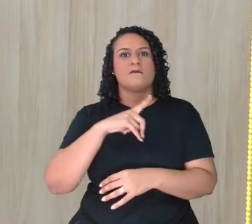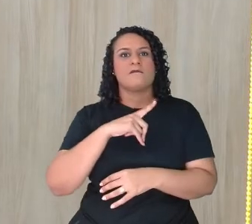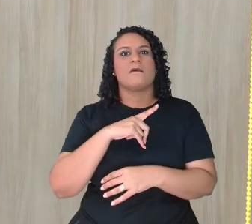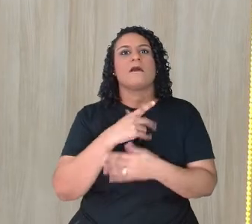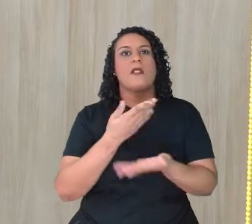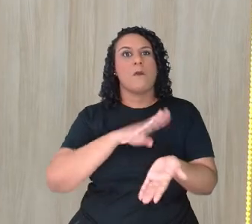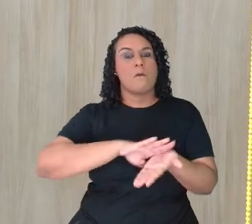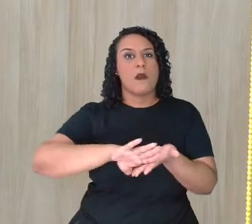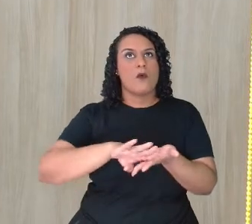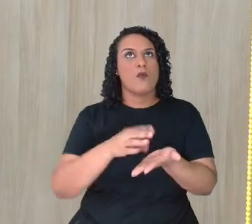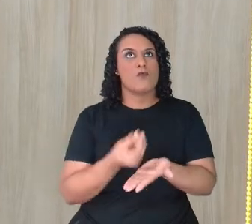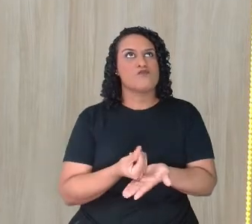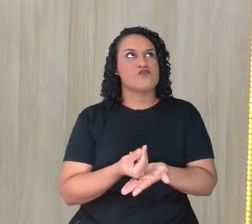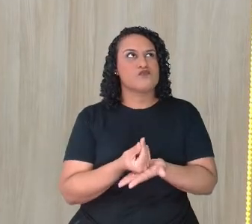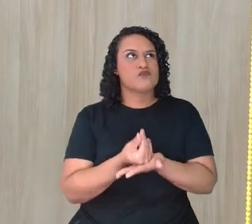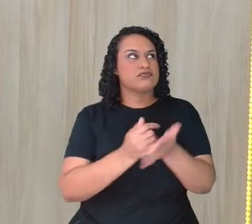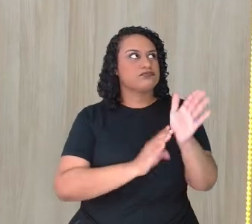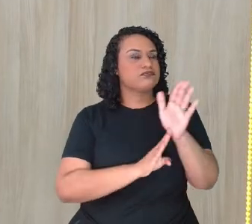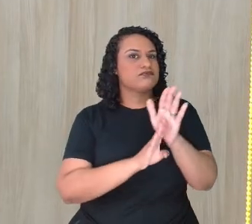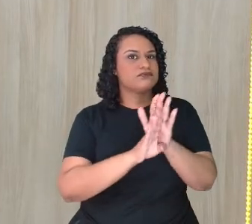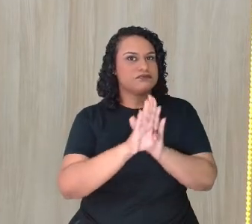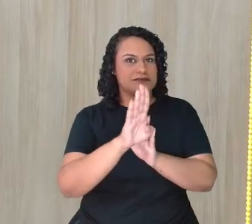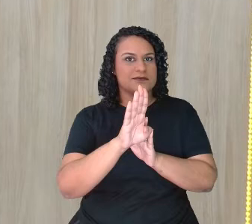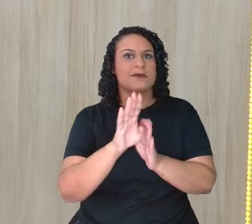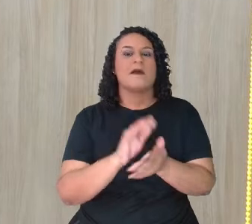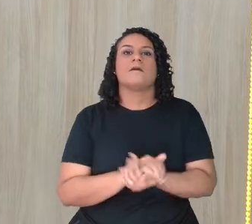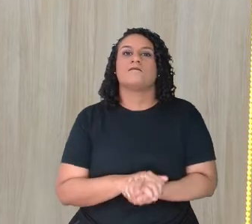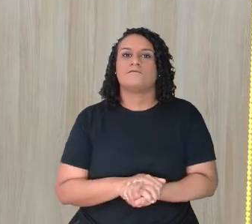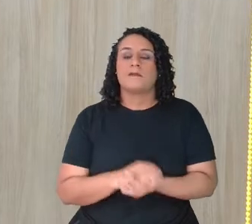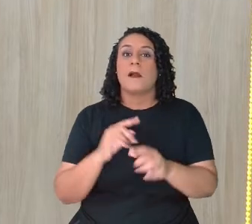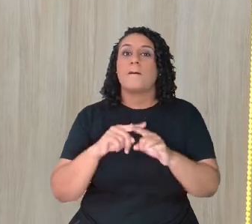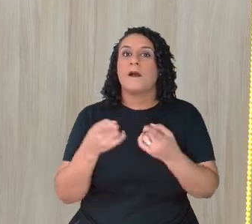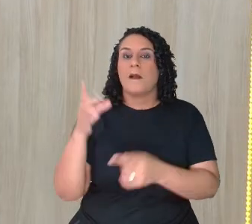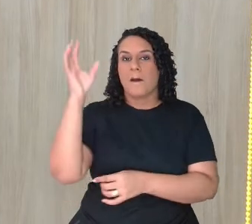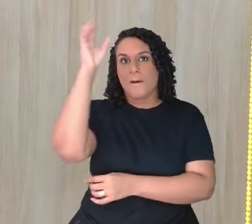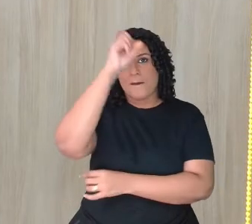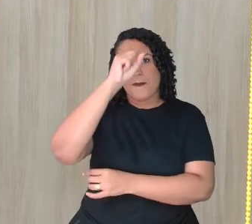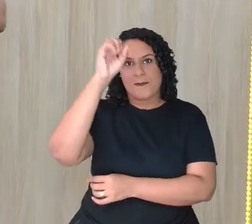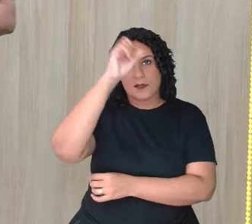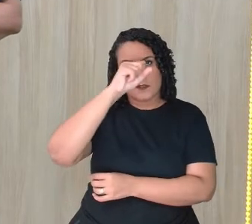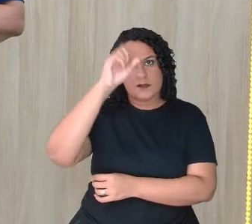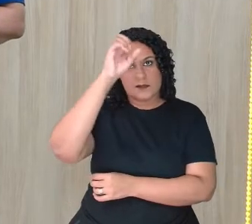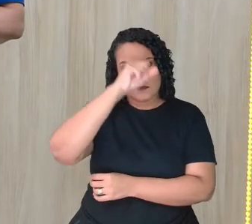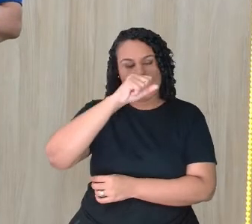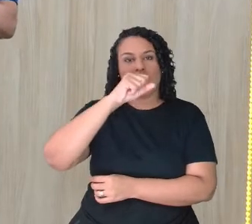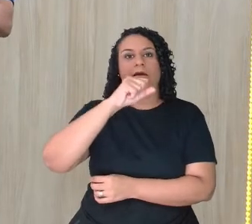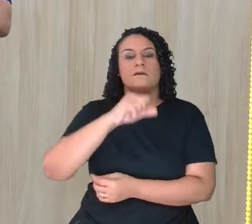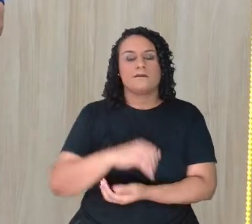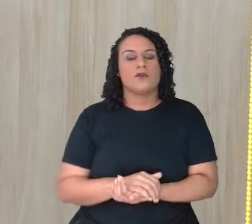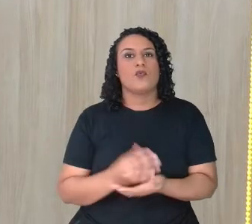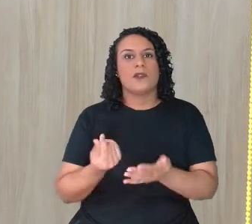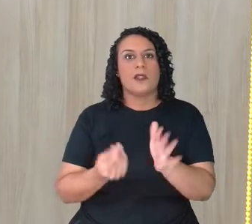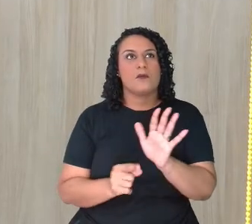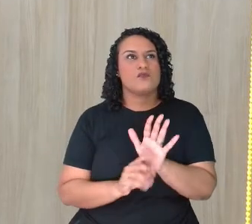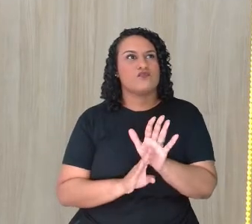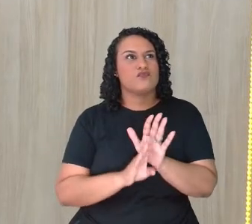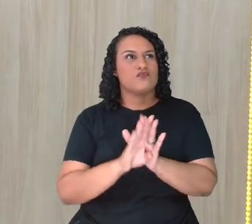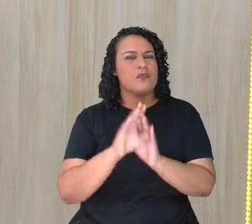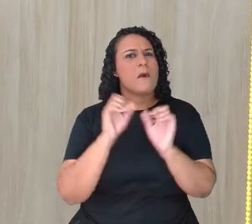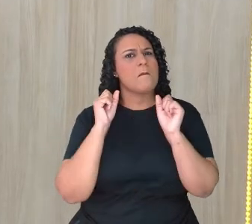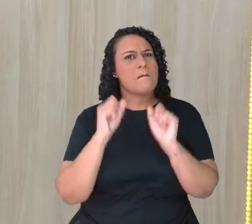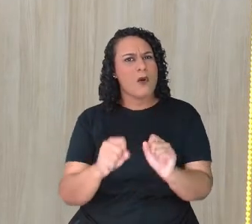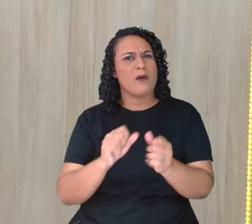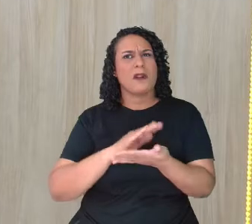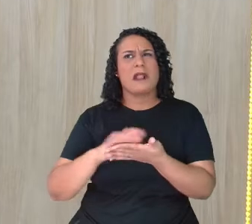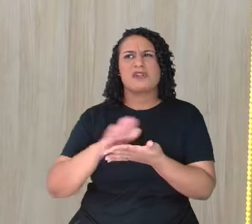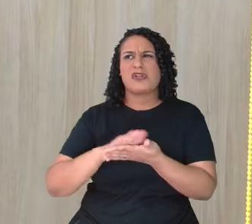lá no banco, esse valor pode sumir de lá. Mas o aprendizado, não é, ele ninguém pode tirar de você.